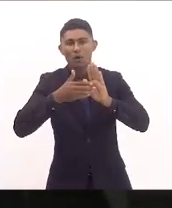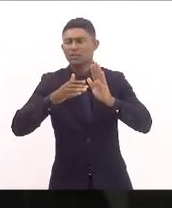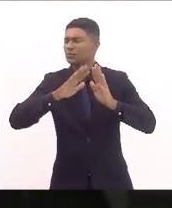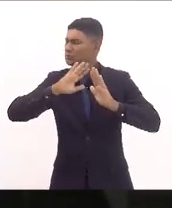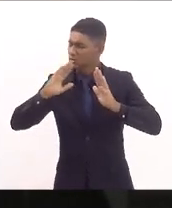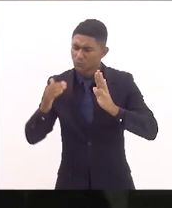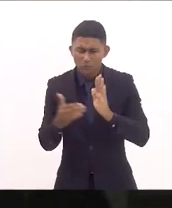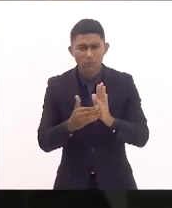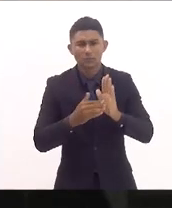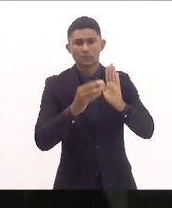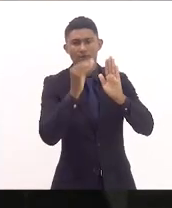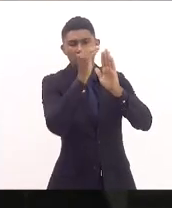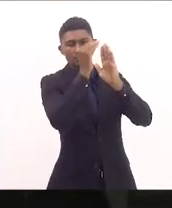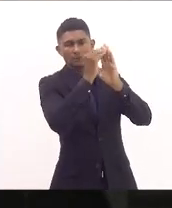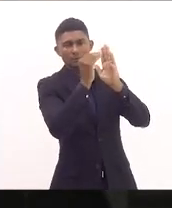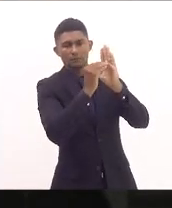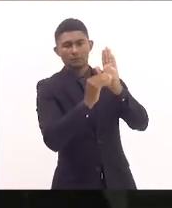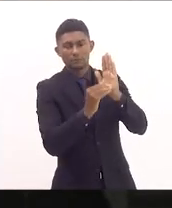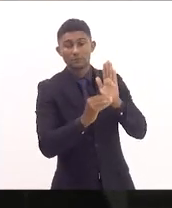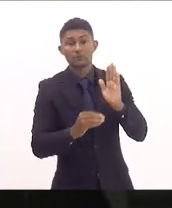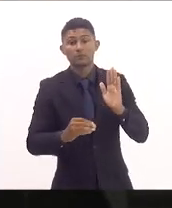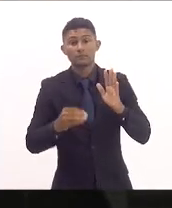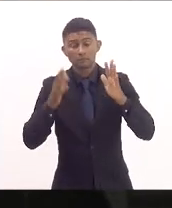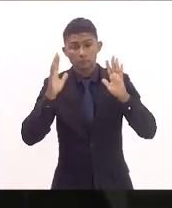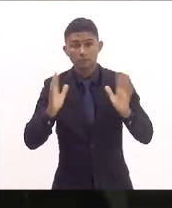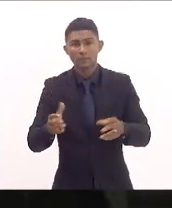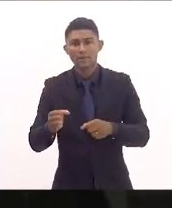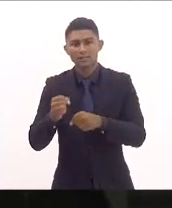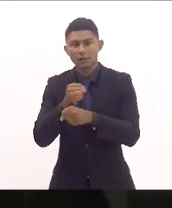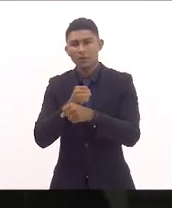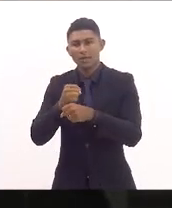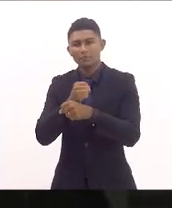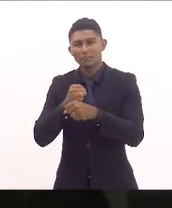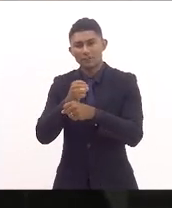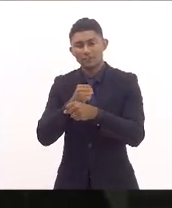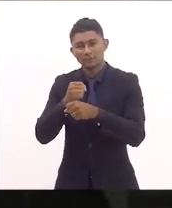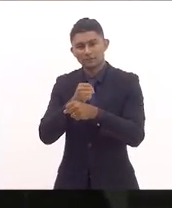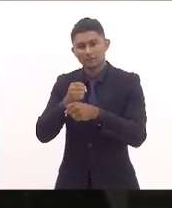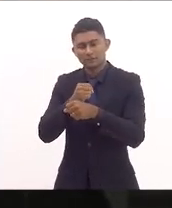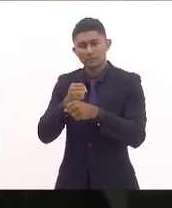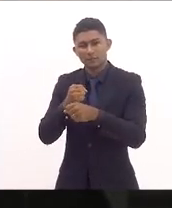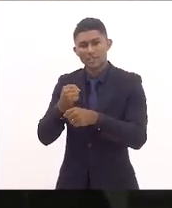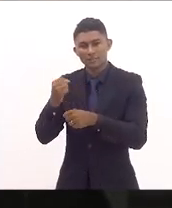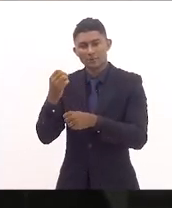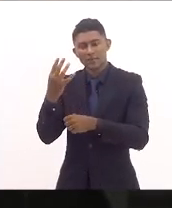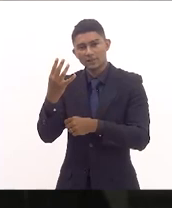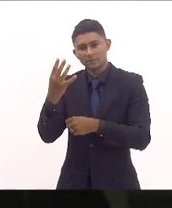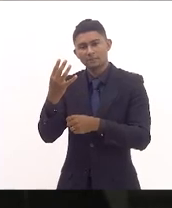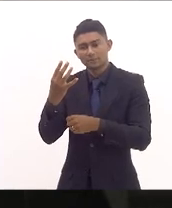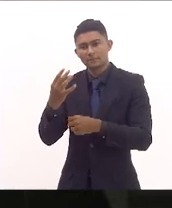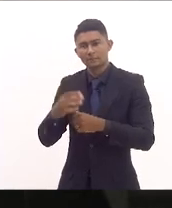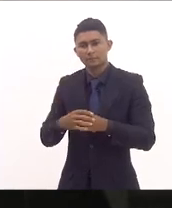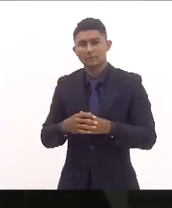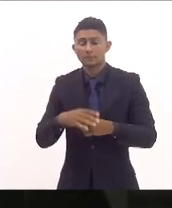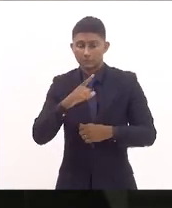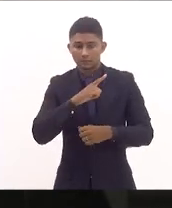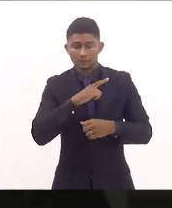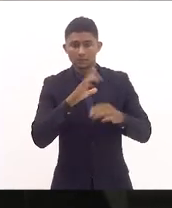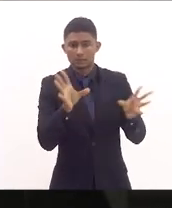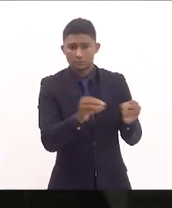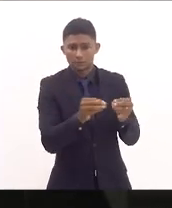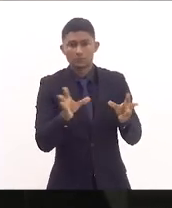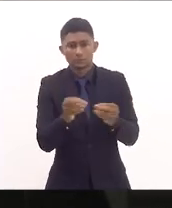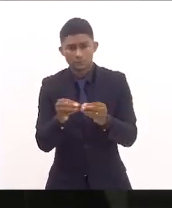sete então depois de somar quatro anos teremos um verdadeiro compêndio da nossa atuação